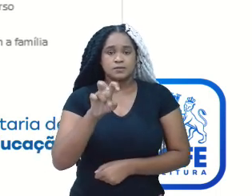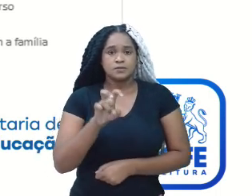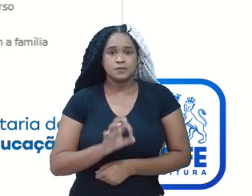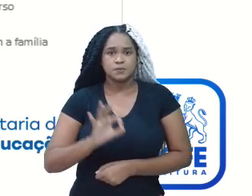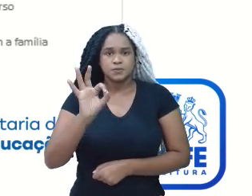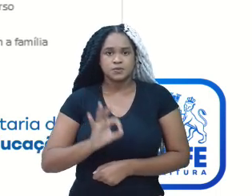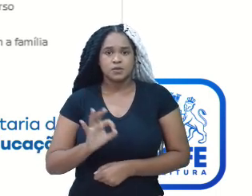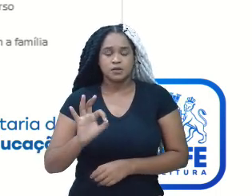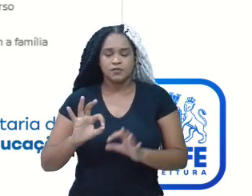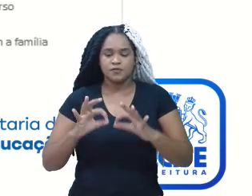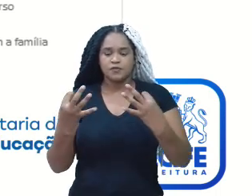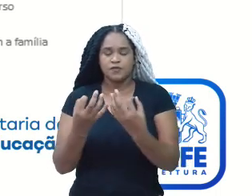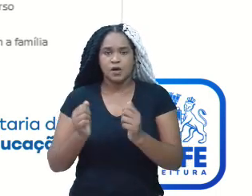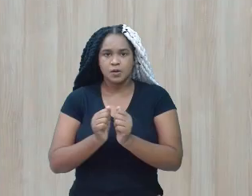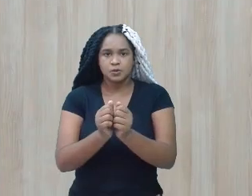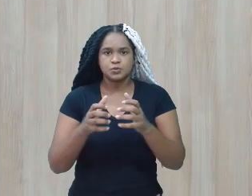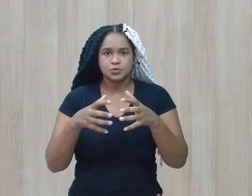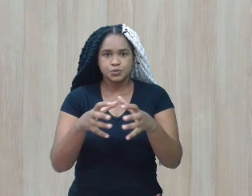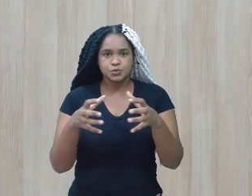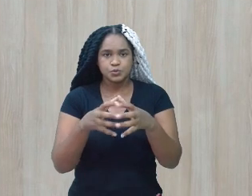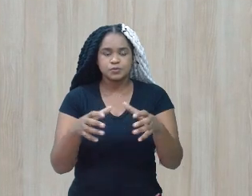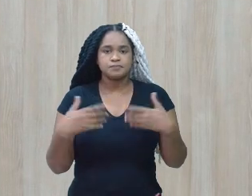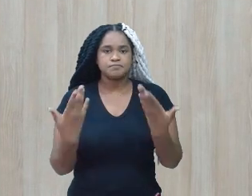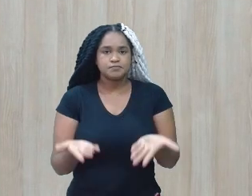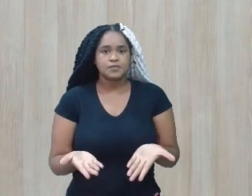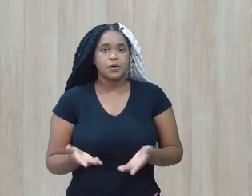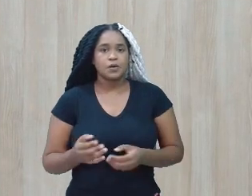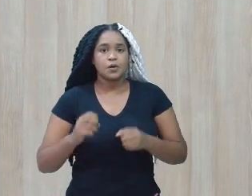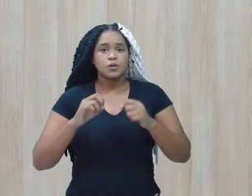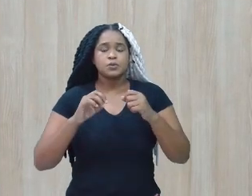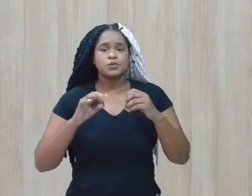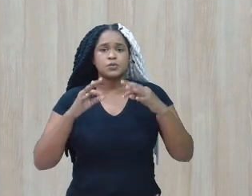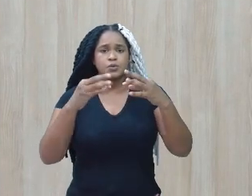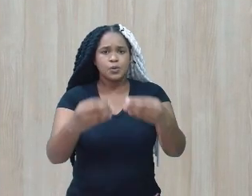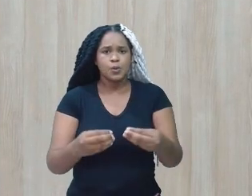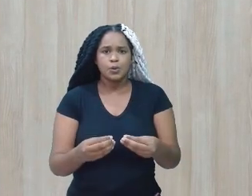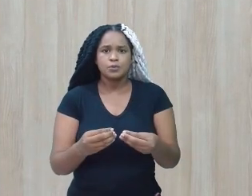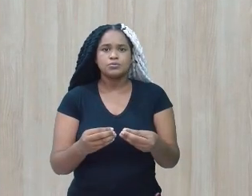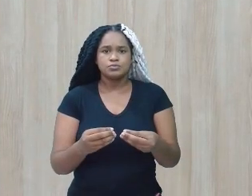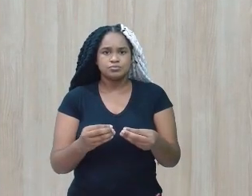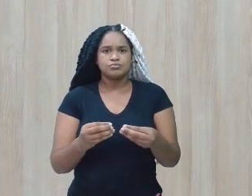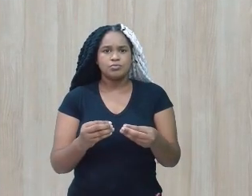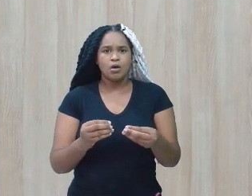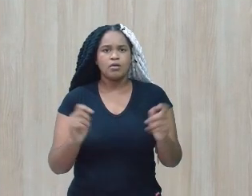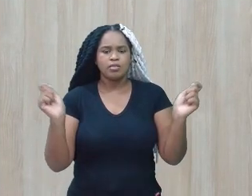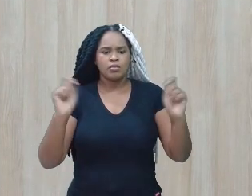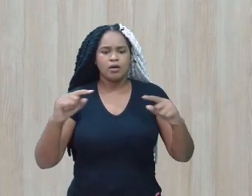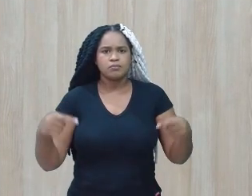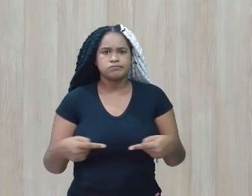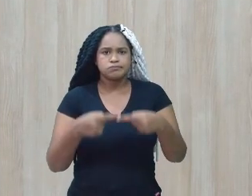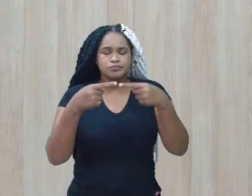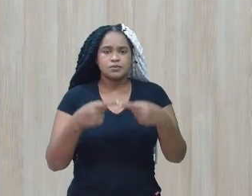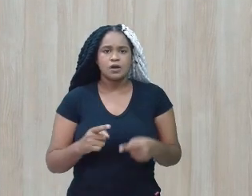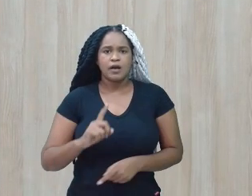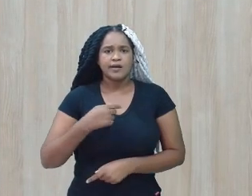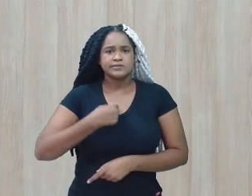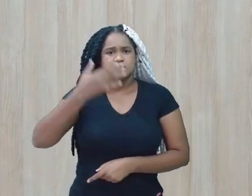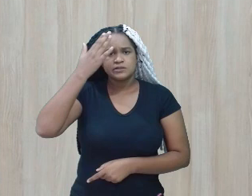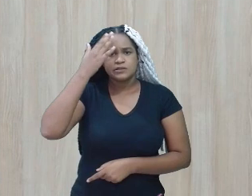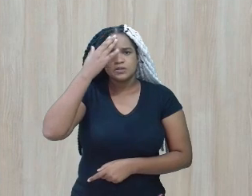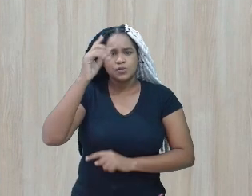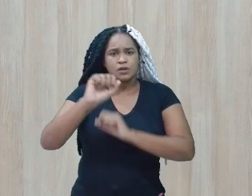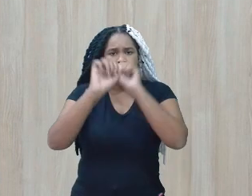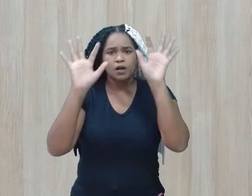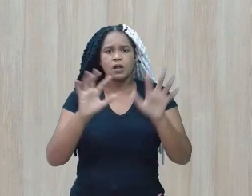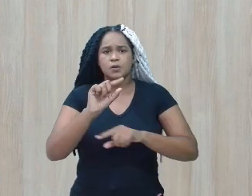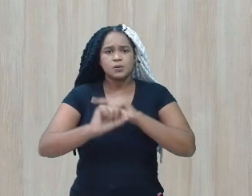com a família. Então, todos os itens foram contemplados. Entendemos que todos são muito